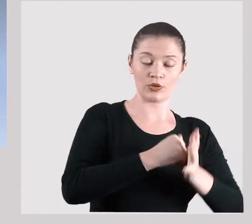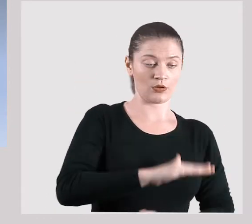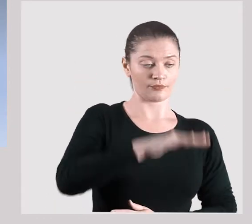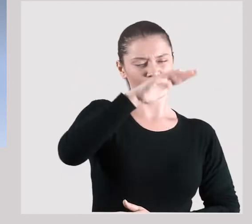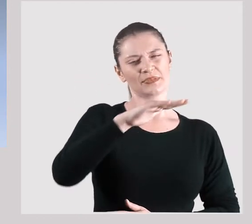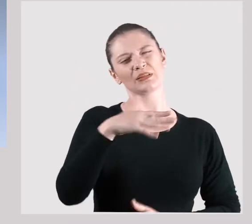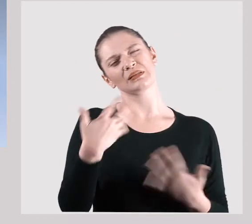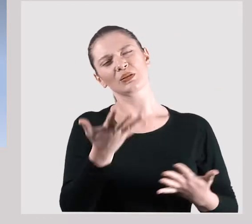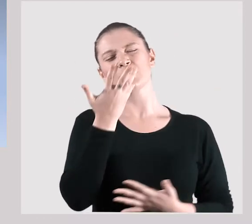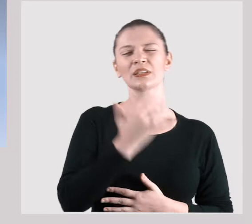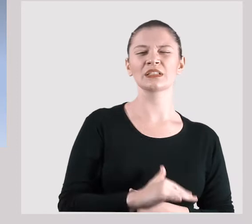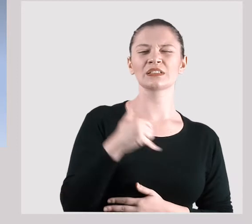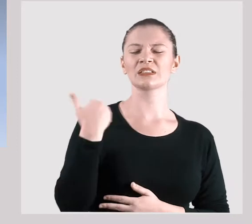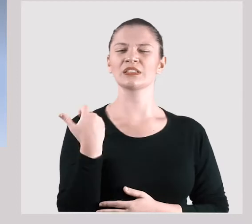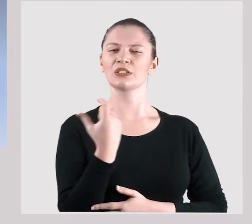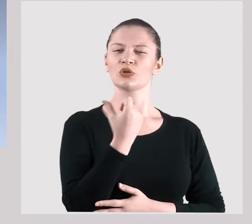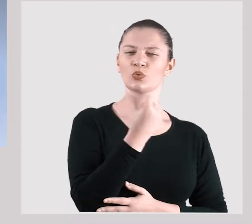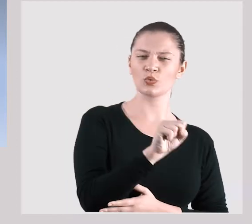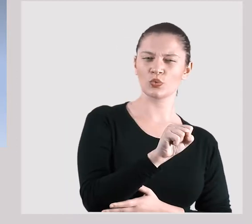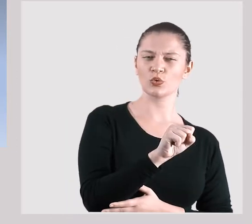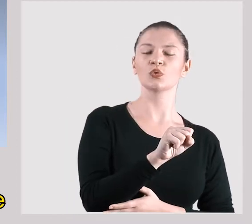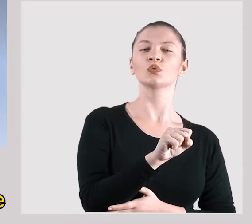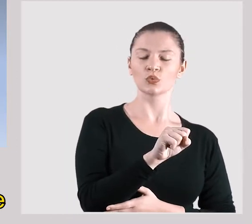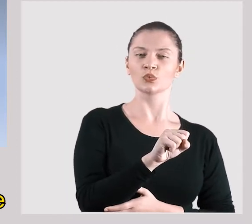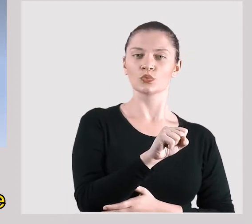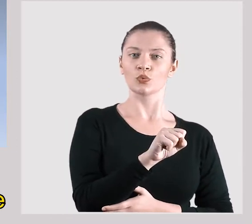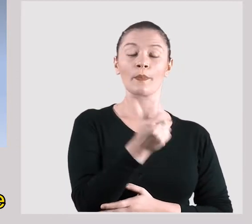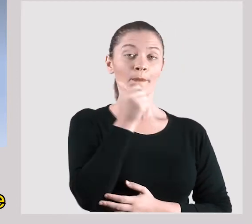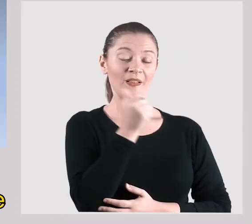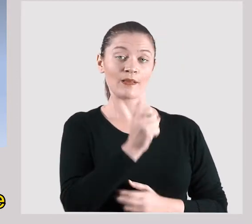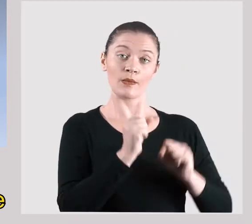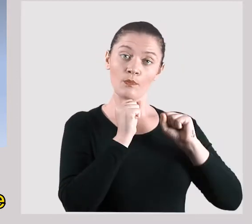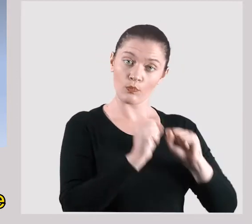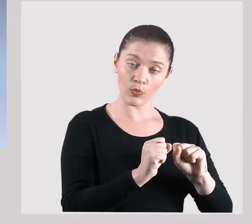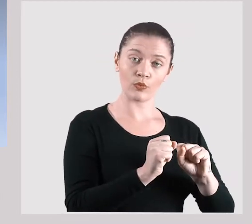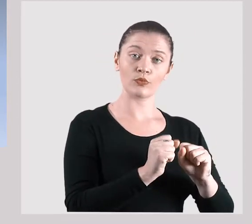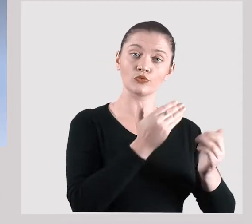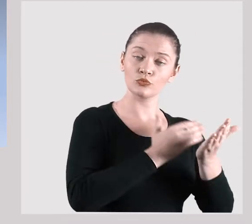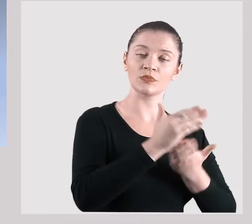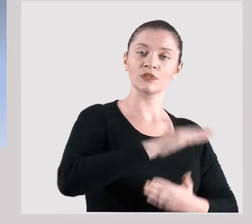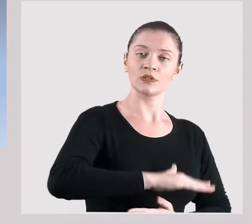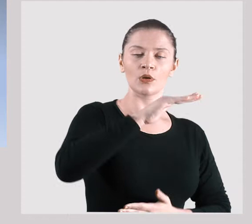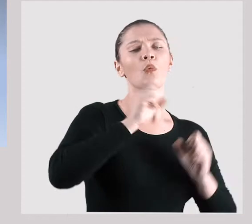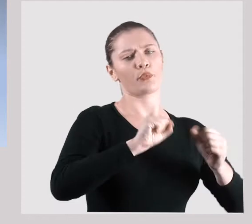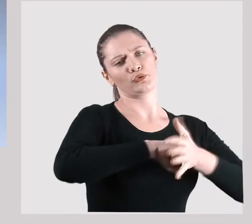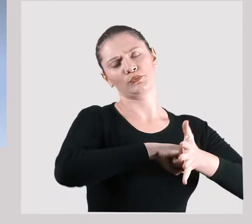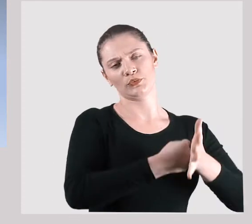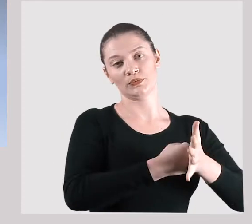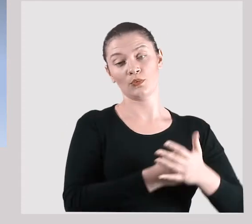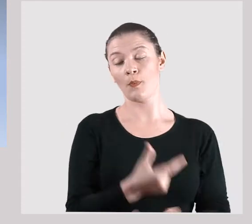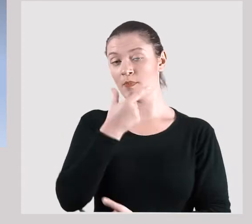de 8 anos, meninas que já estão iniciando a puberdade, já podem bloquear a puberdade, e os meninos por volta dos 9.